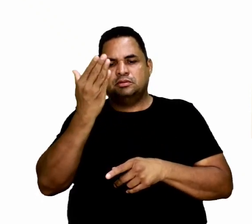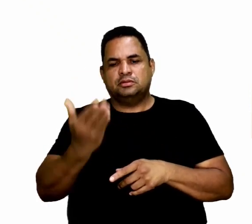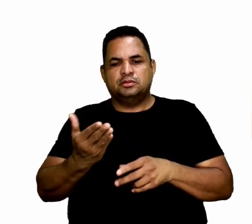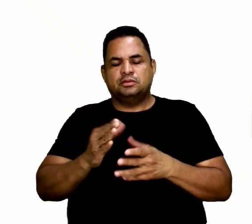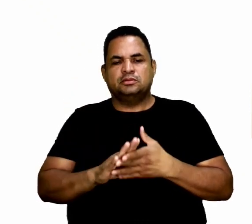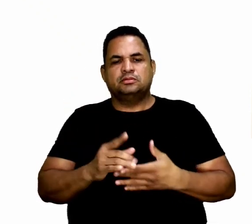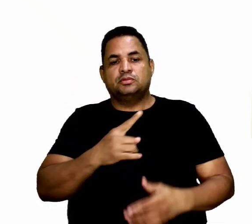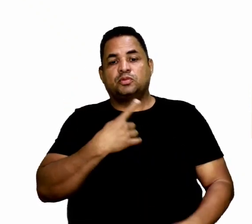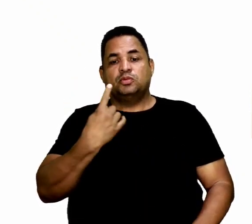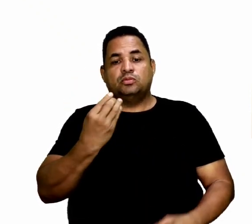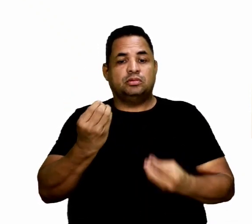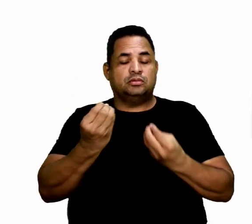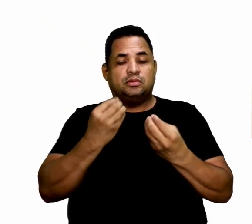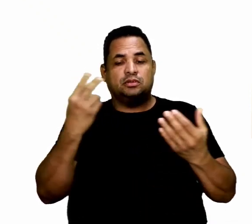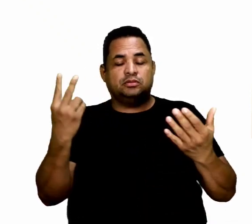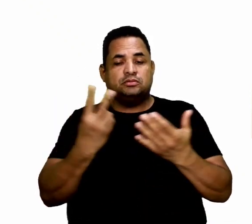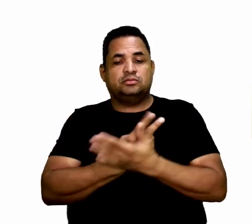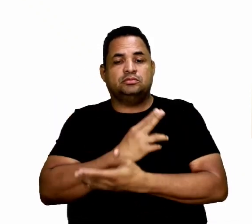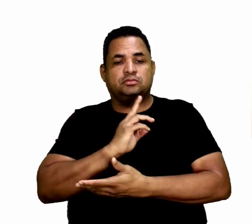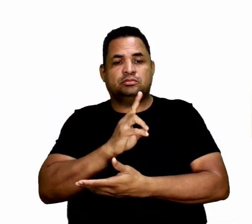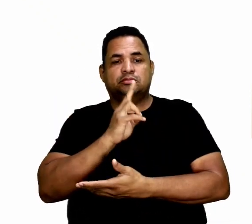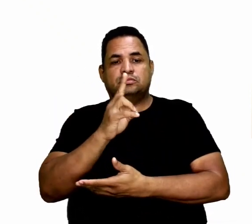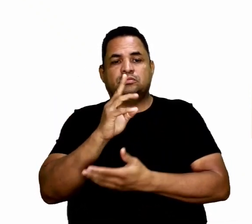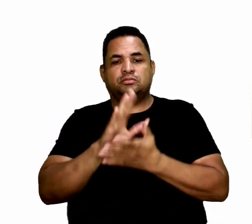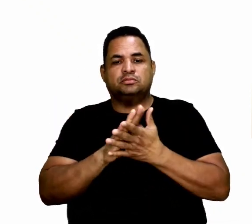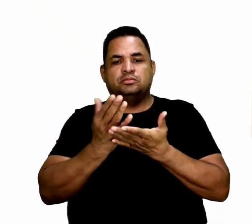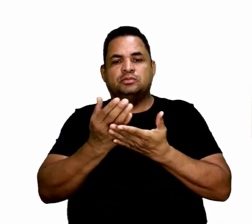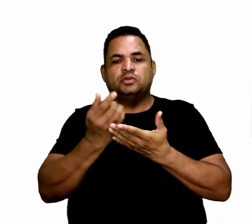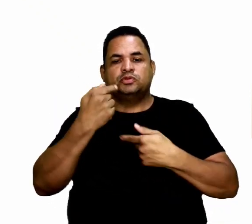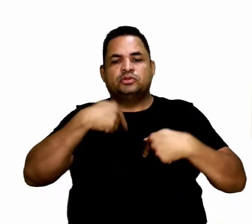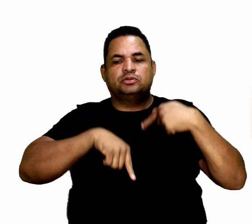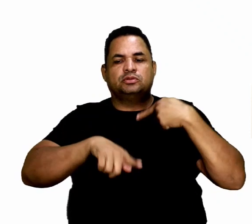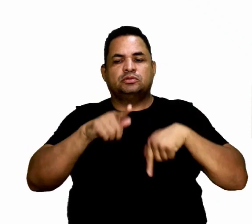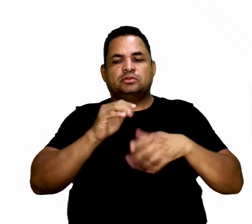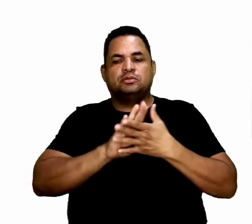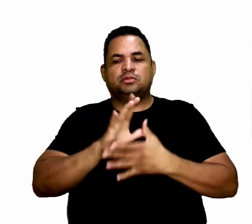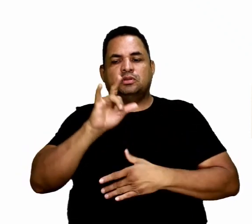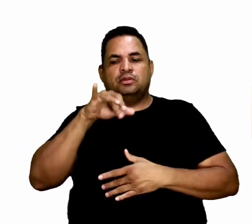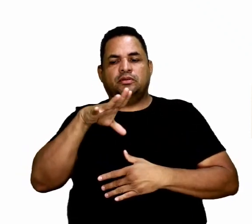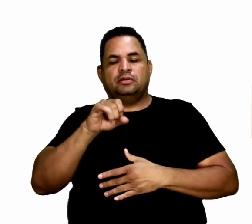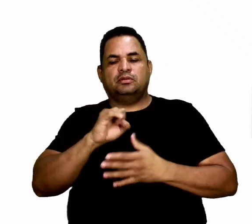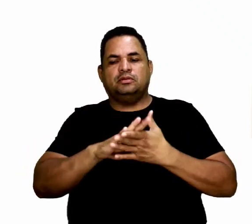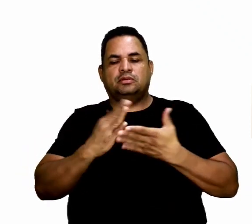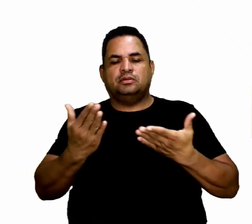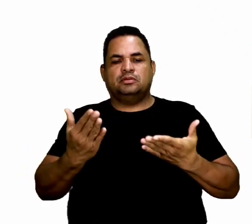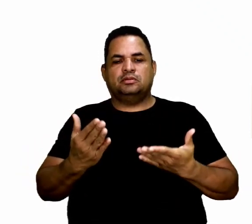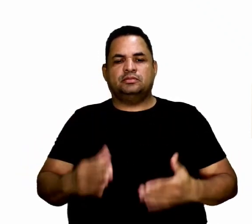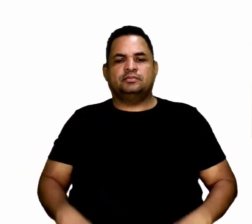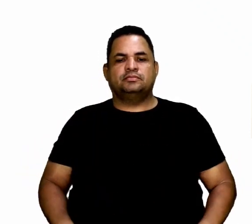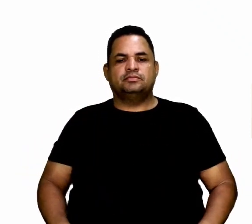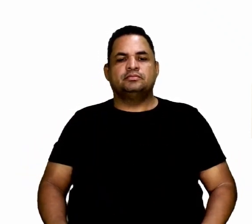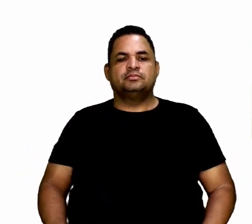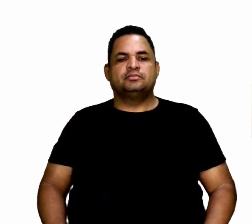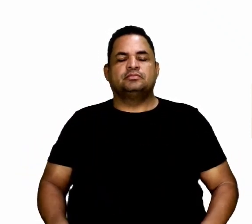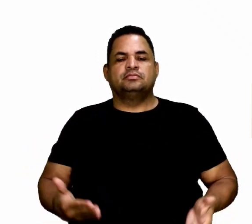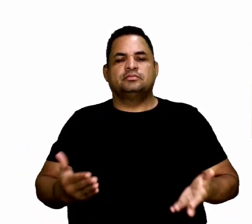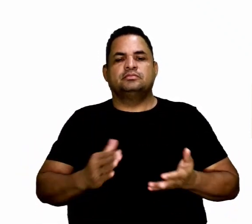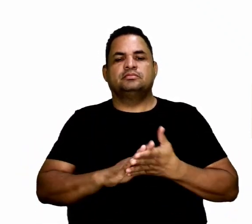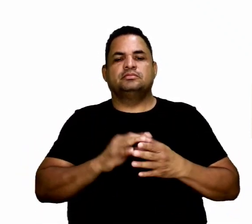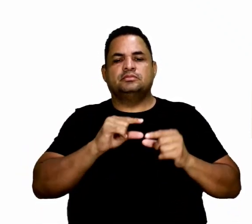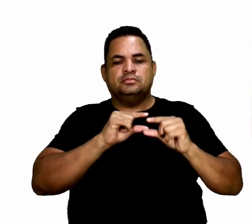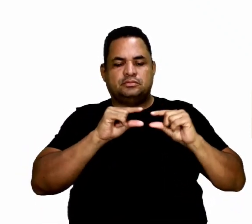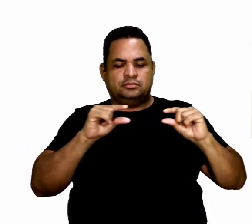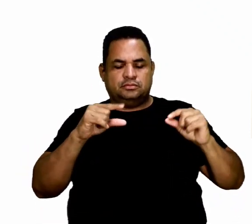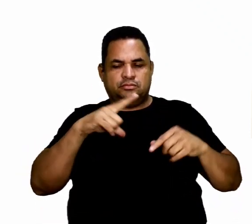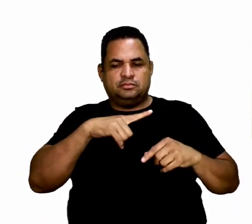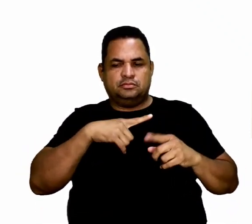como é que vai funcionar aqui no processo do sistema linfático. Você tem os vasos linfáticos e esses vasos linfáticos maiores recebem